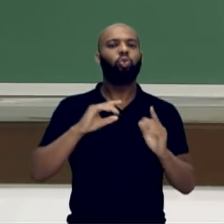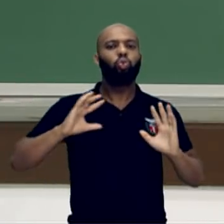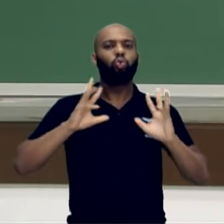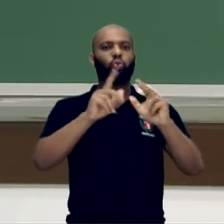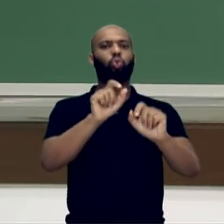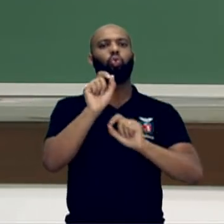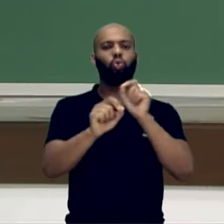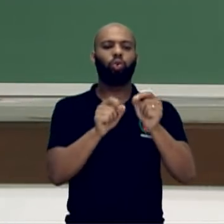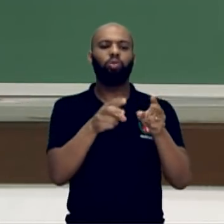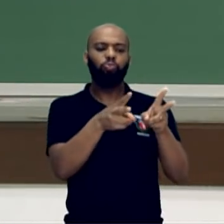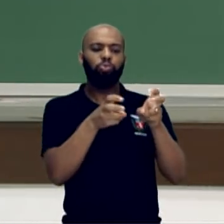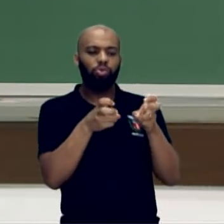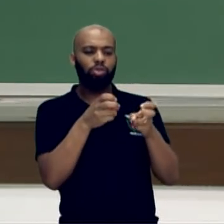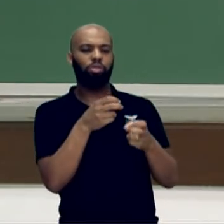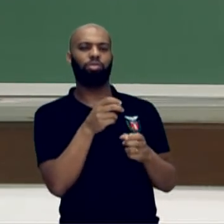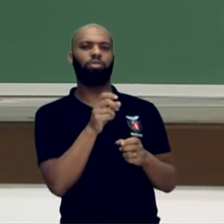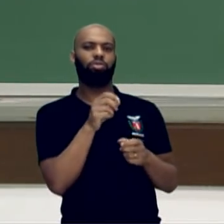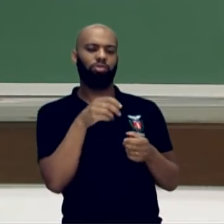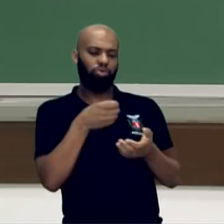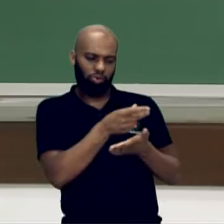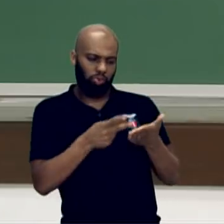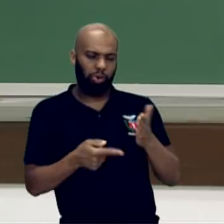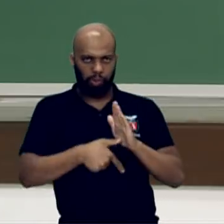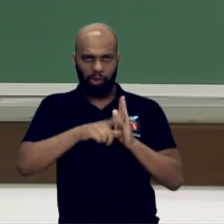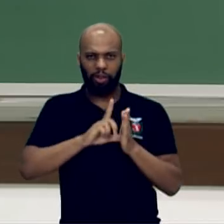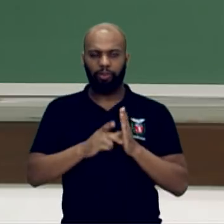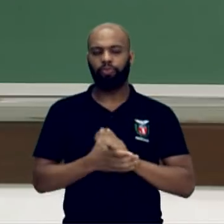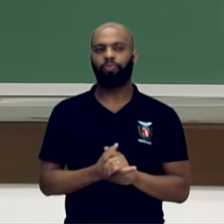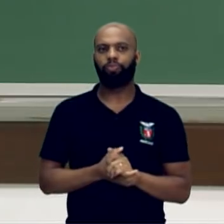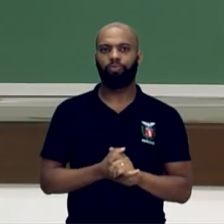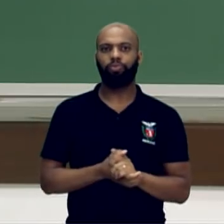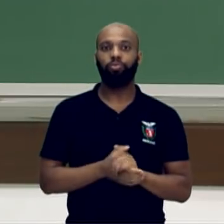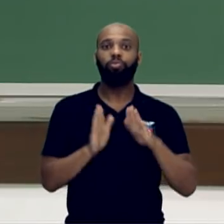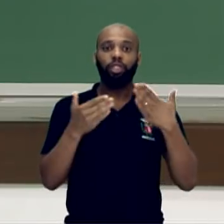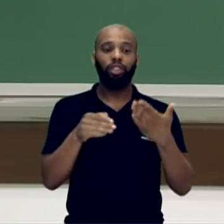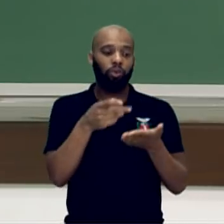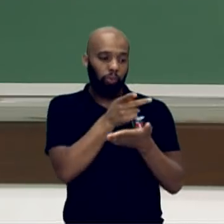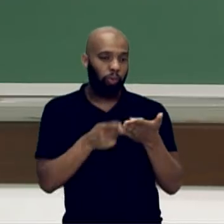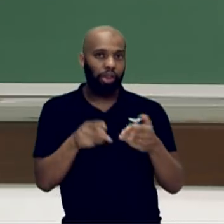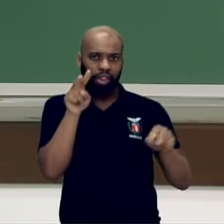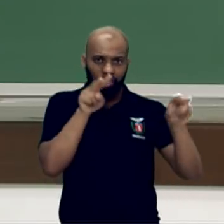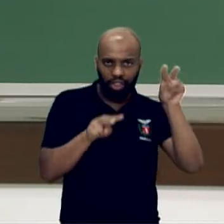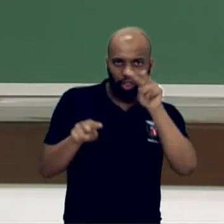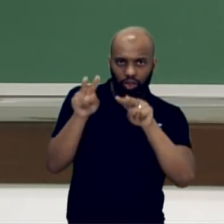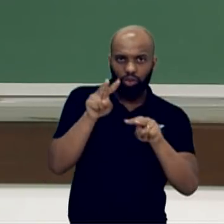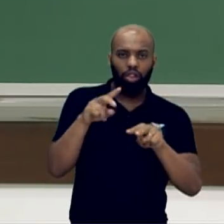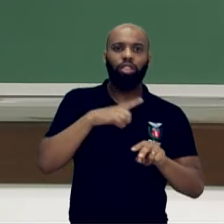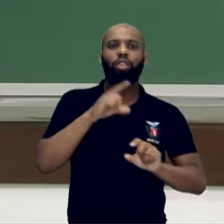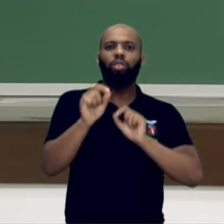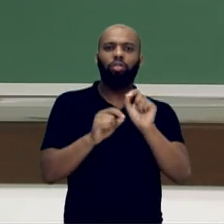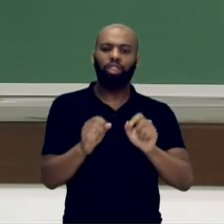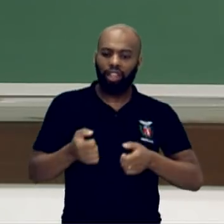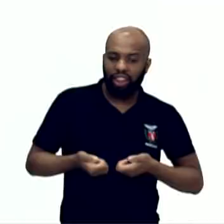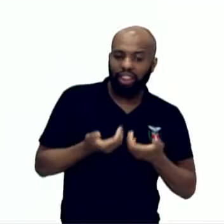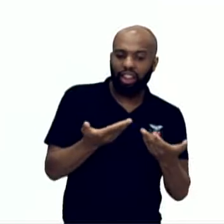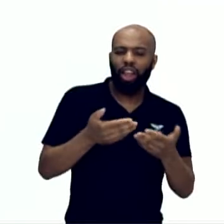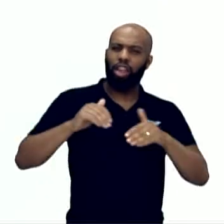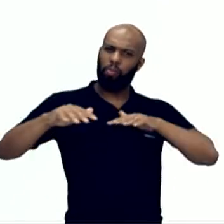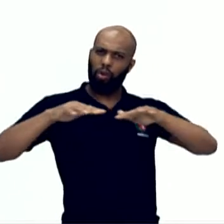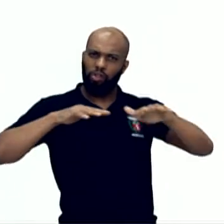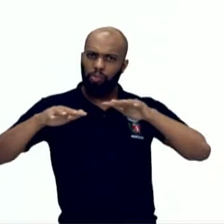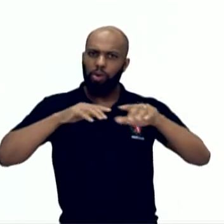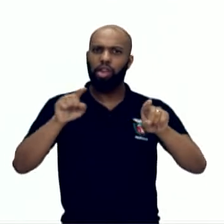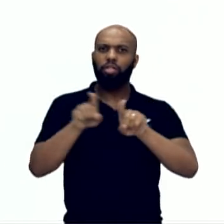ali no poema Xadrez. O que mais? Então, esses poemas visuais, eles procuram dar movimento